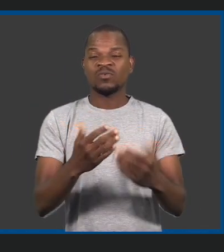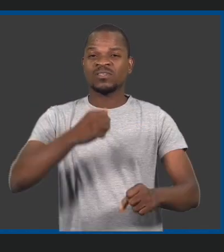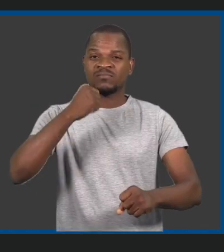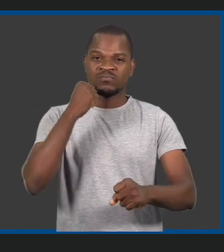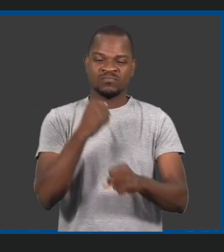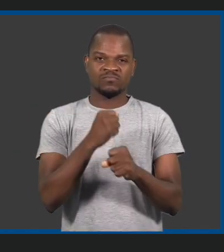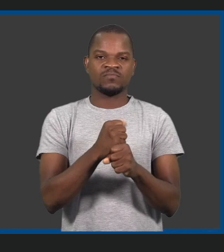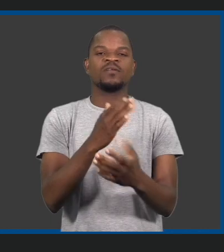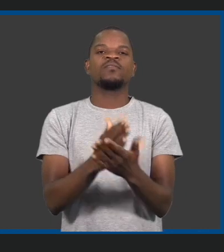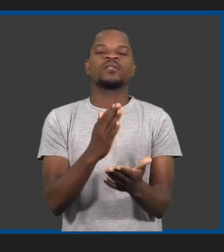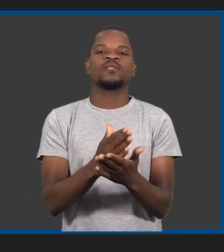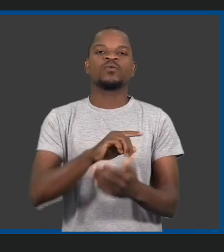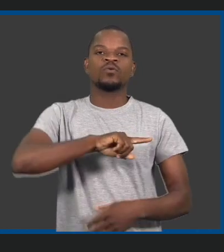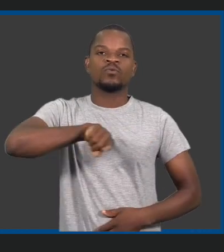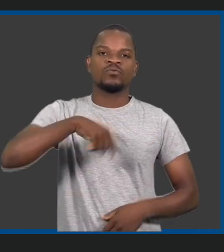de Buse,